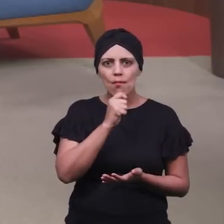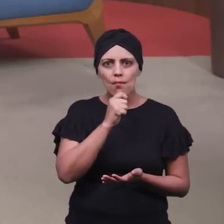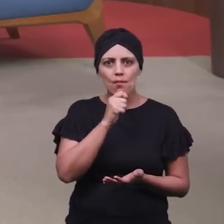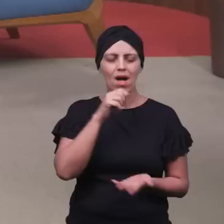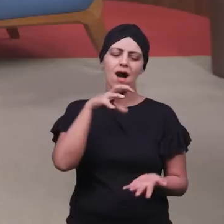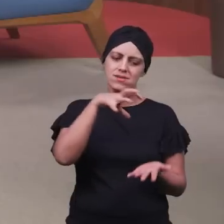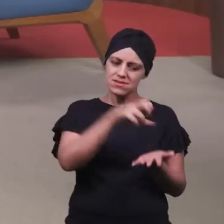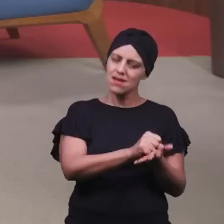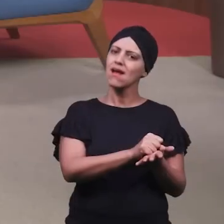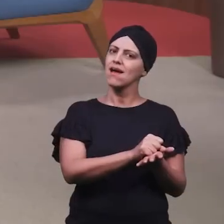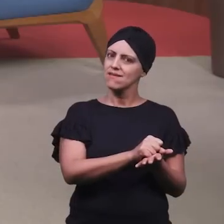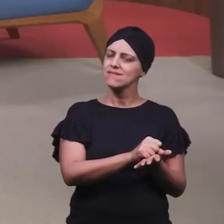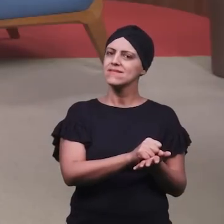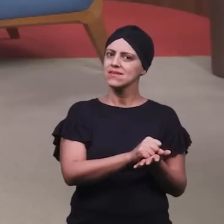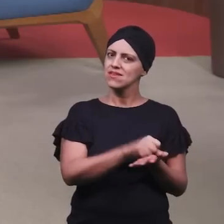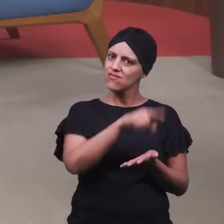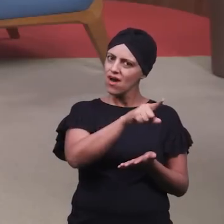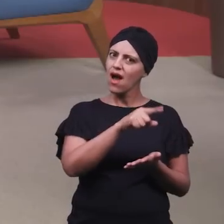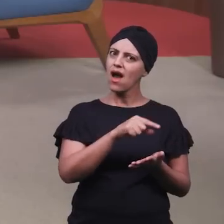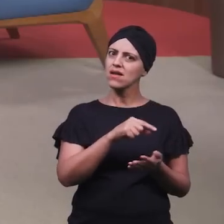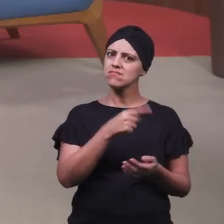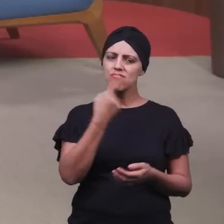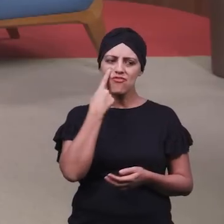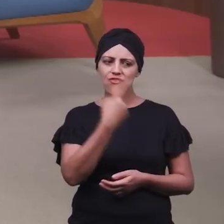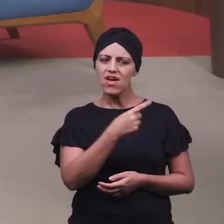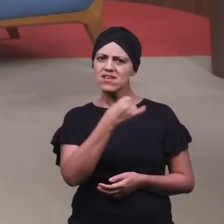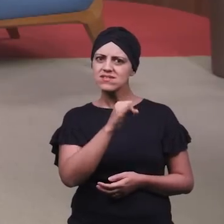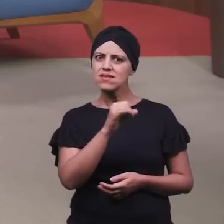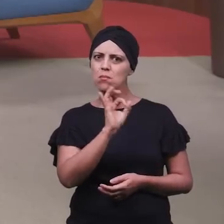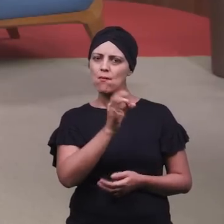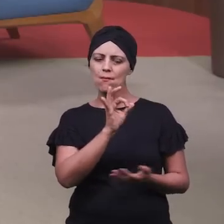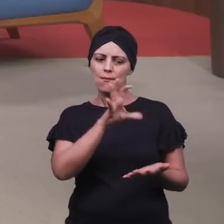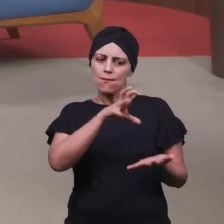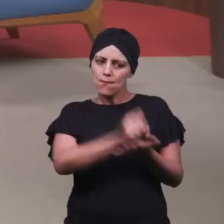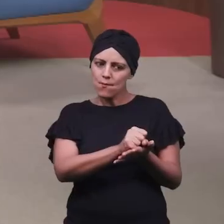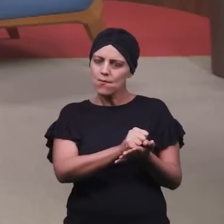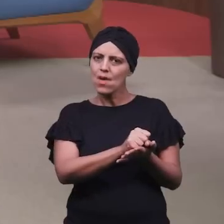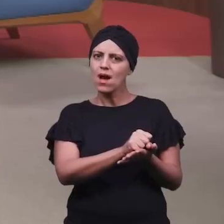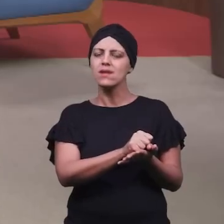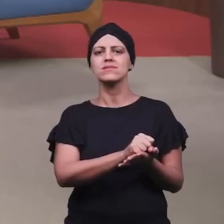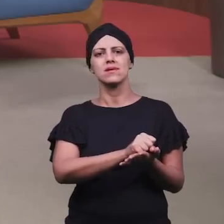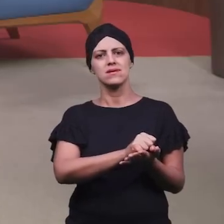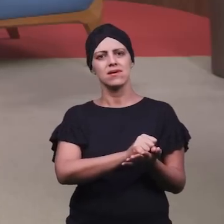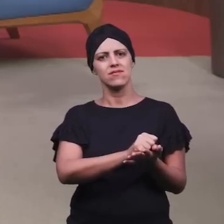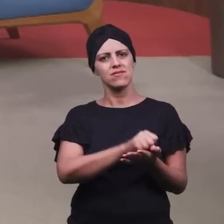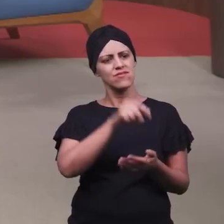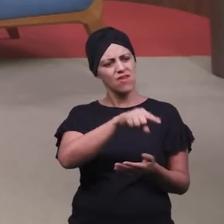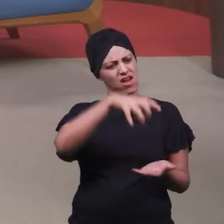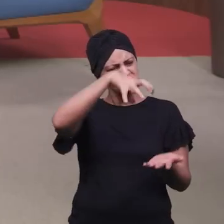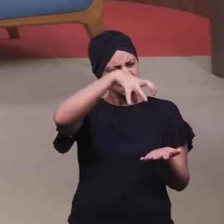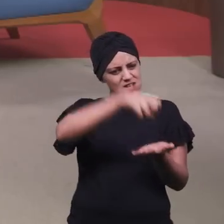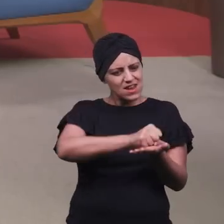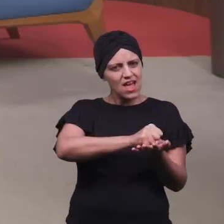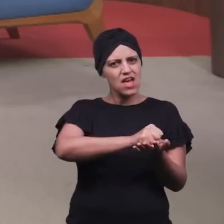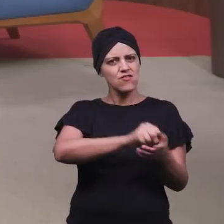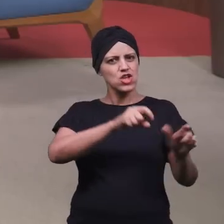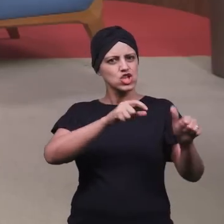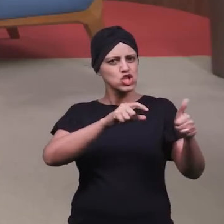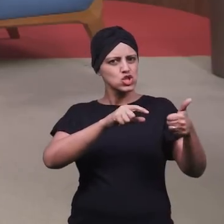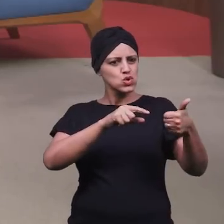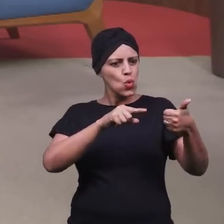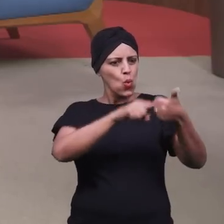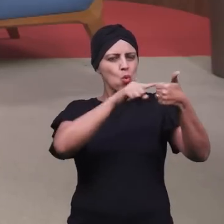você não é inscrito, se inscreve no canal. Se você é inscrito, confirma se você continua inscrito, se não foi desinscrito, aperta lá,